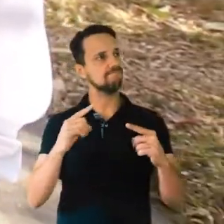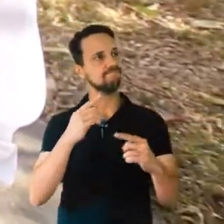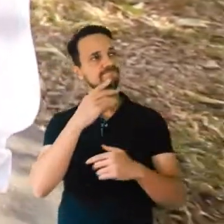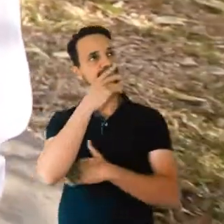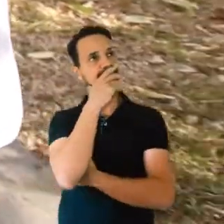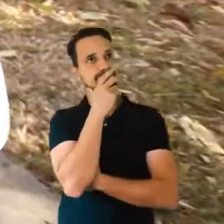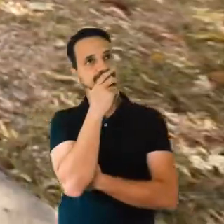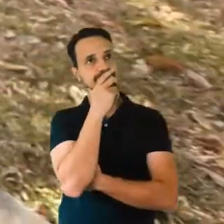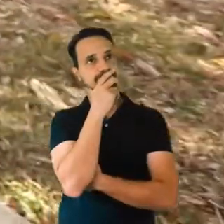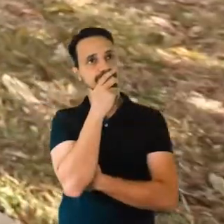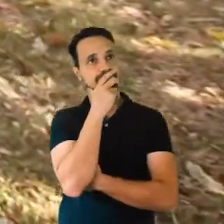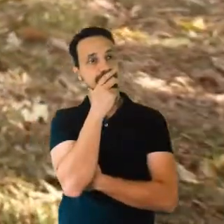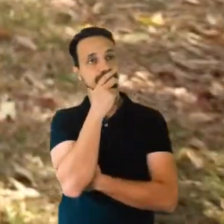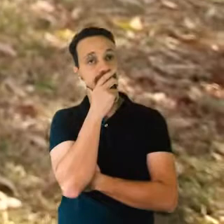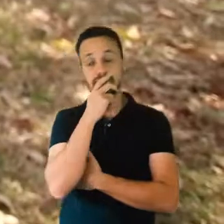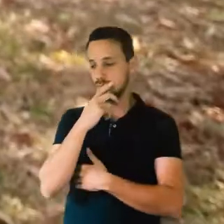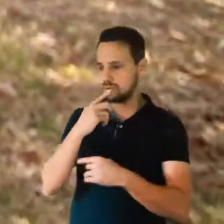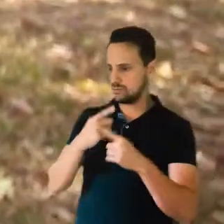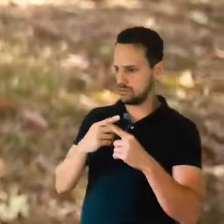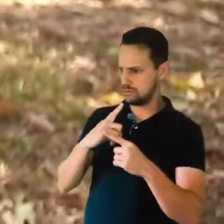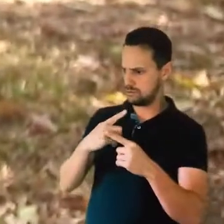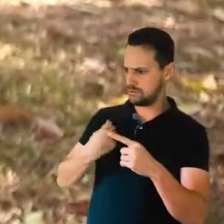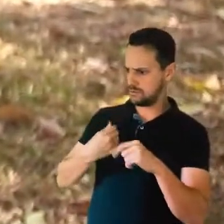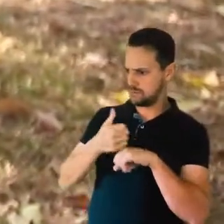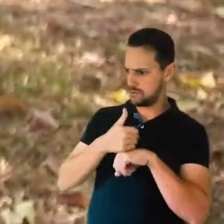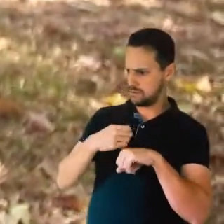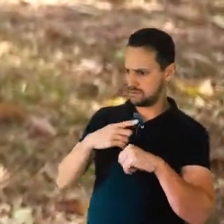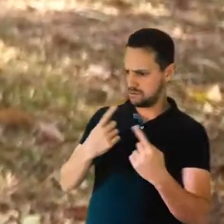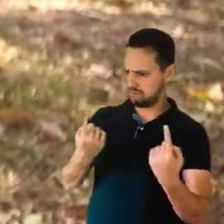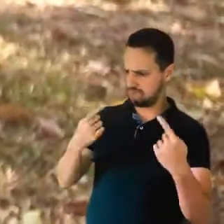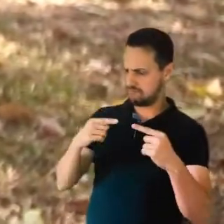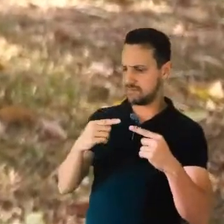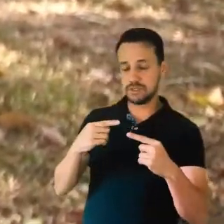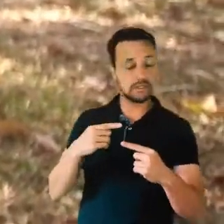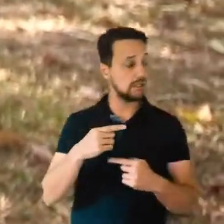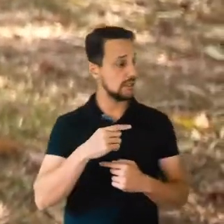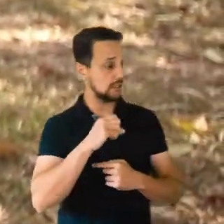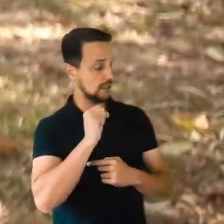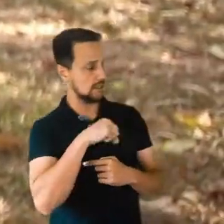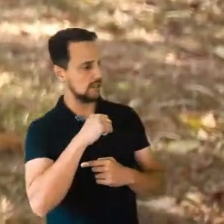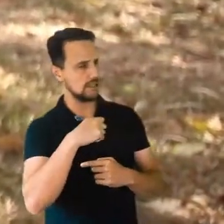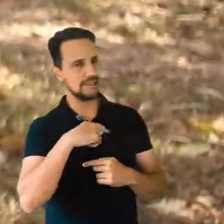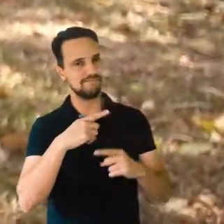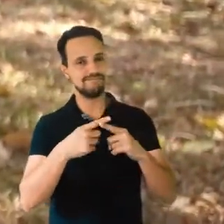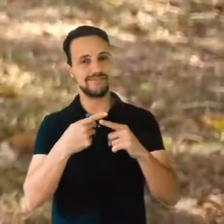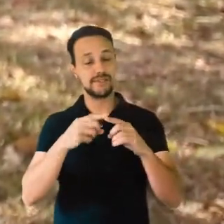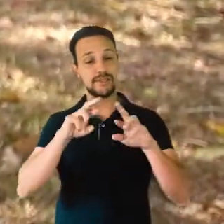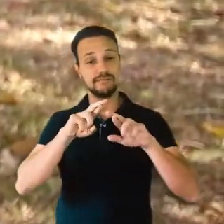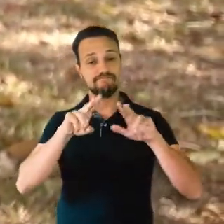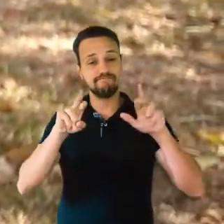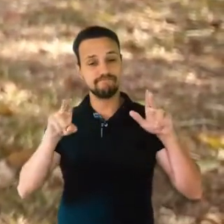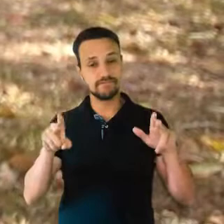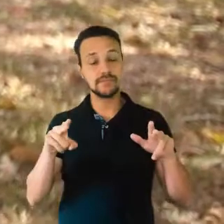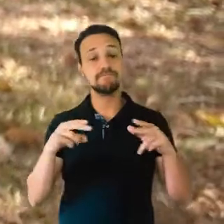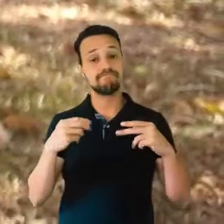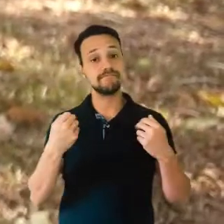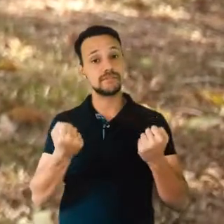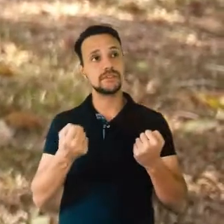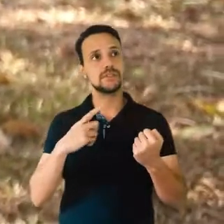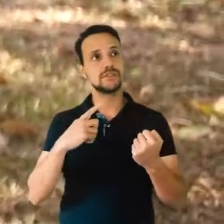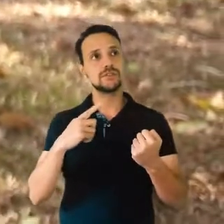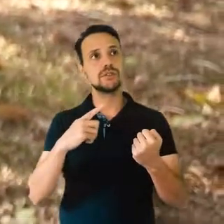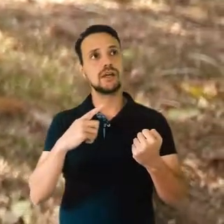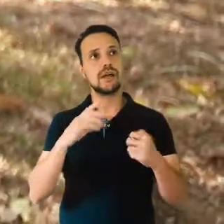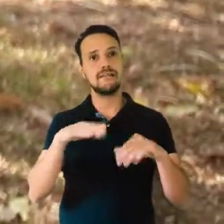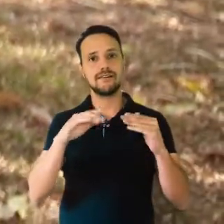Desafio? Caramba! Porque na profissão sempre tem desafio, sempre, né? Tem. Sempre tem. E quando a gente vê uma diversidade muito grande, às vezes